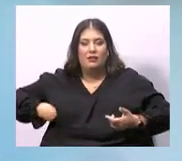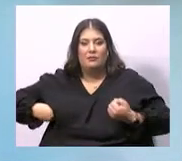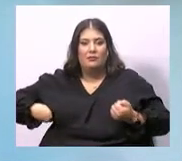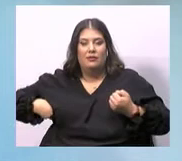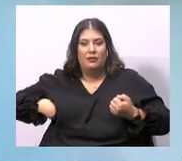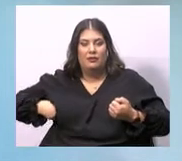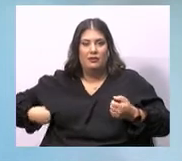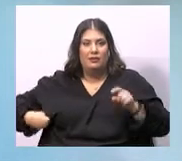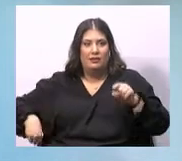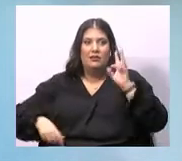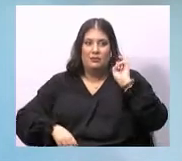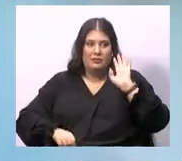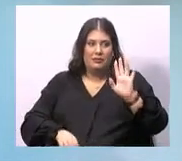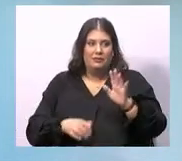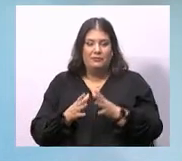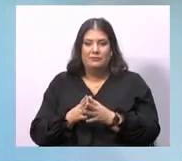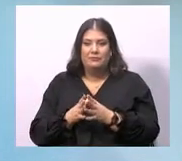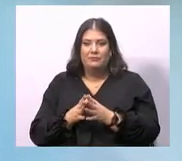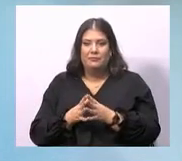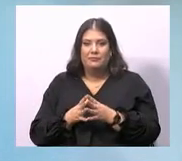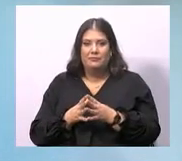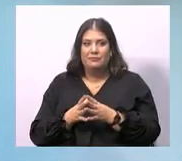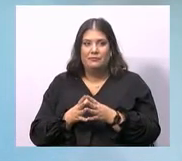imobilizada. Fernanda, vamos Bom, ouvir. Dona Fernanda, é vamos assim. ouvir.